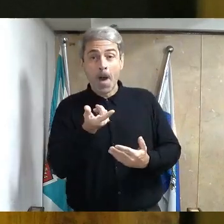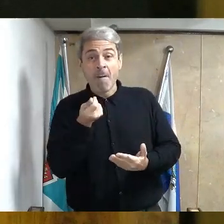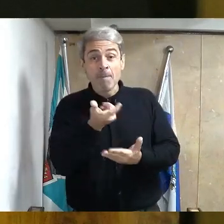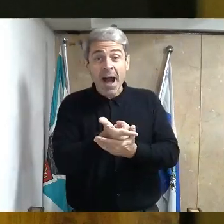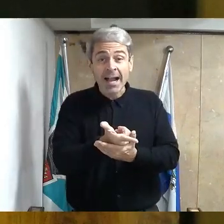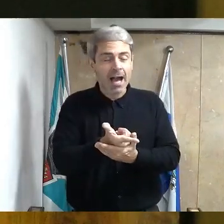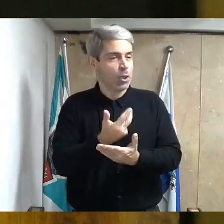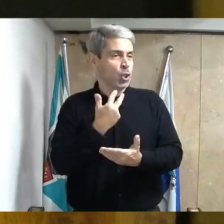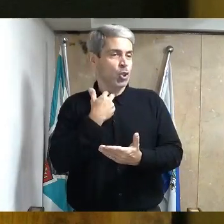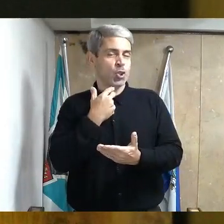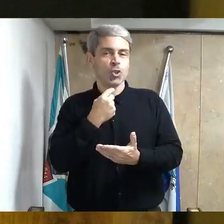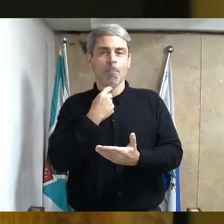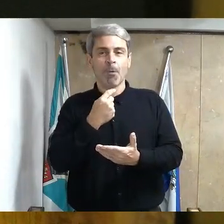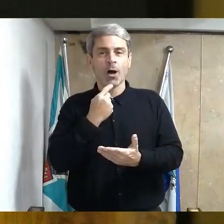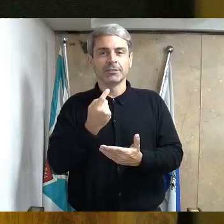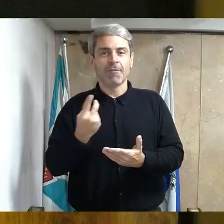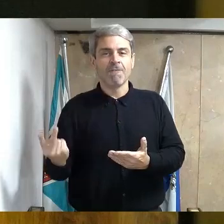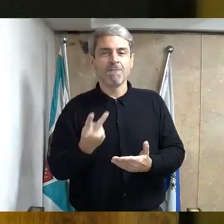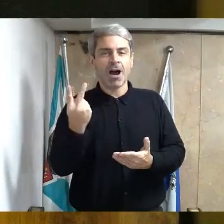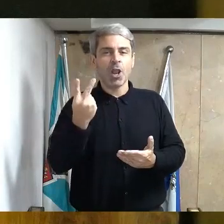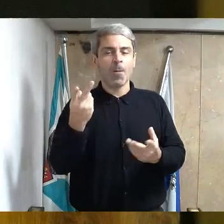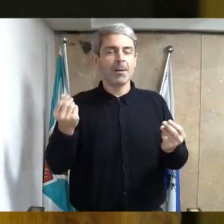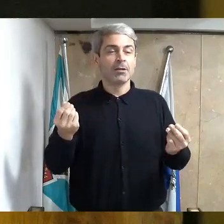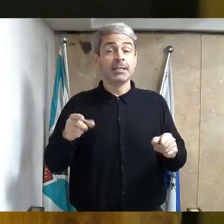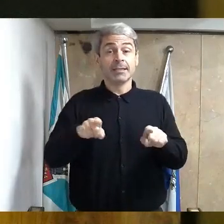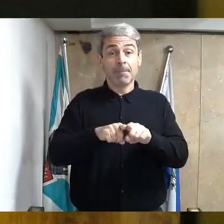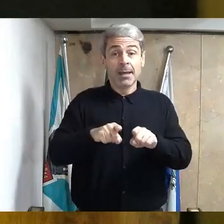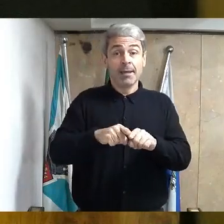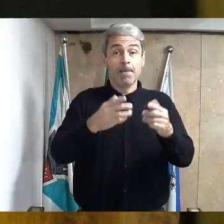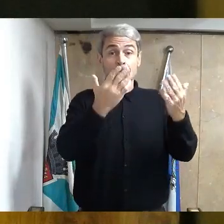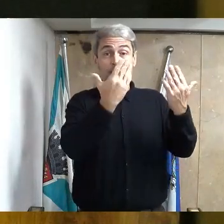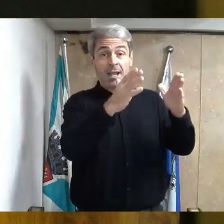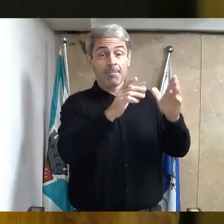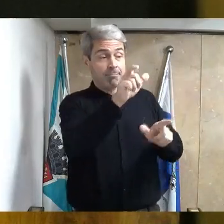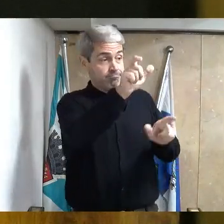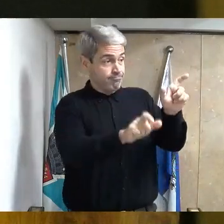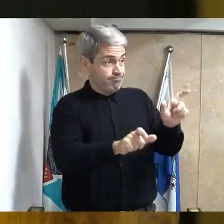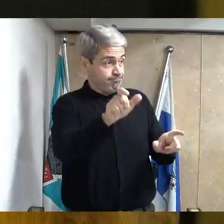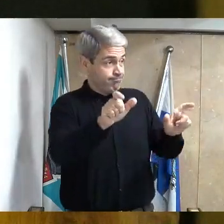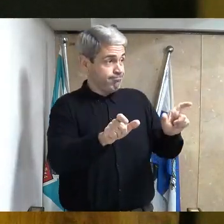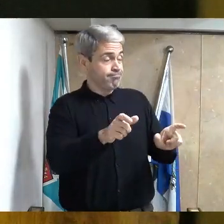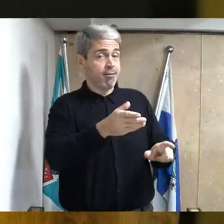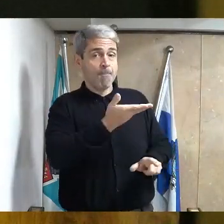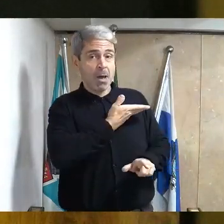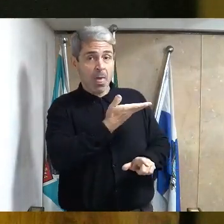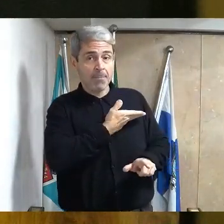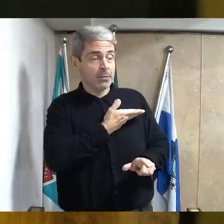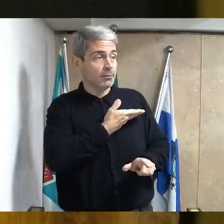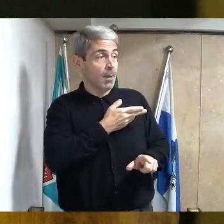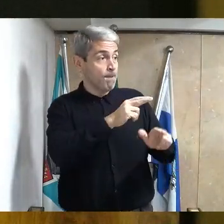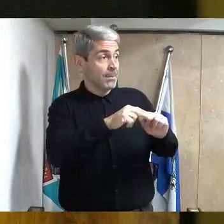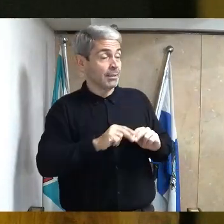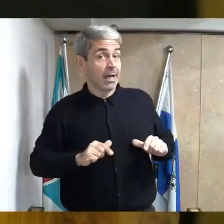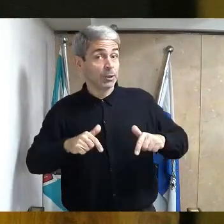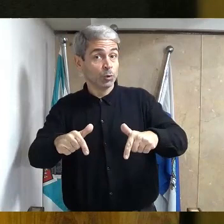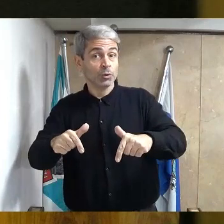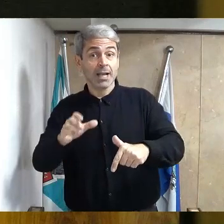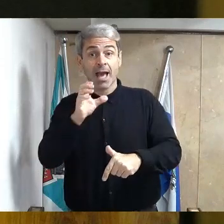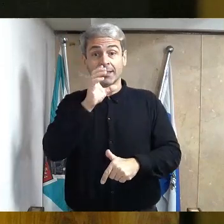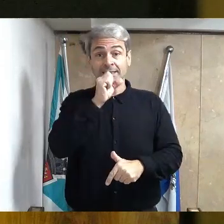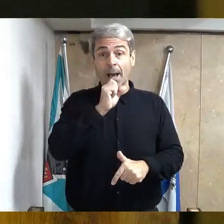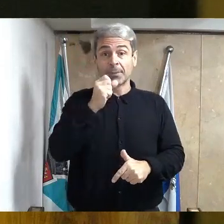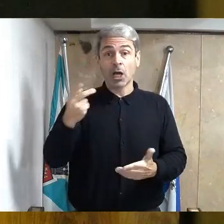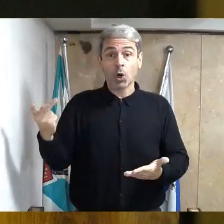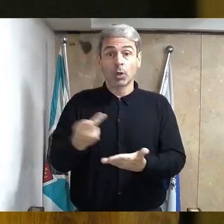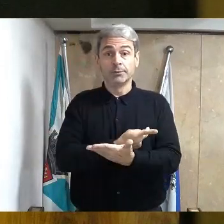todos vocês e parabenizar os meus colegas pela atitude de sábado.